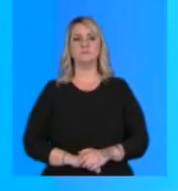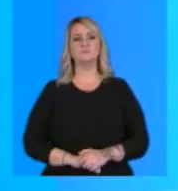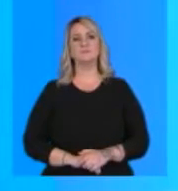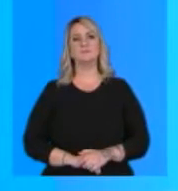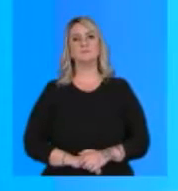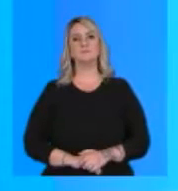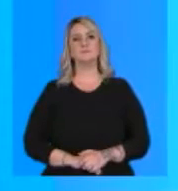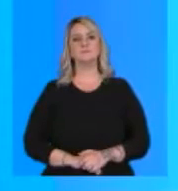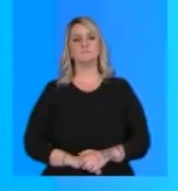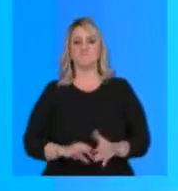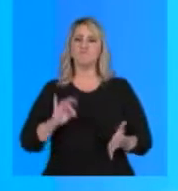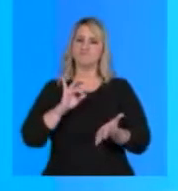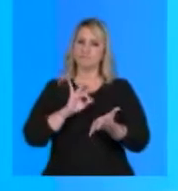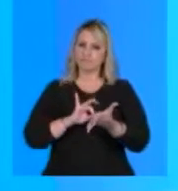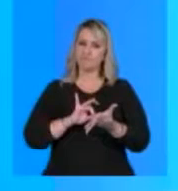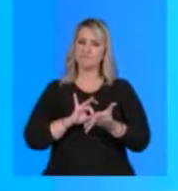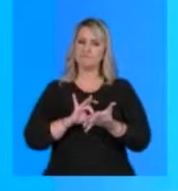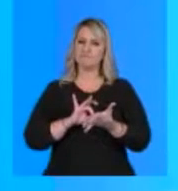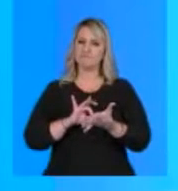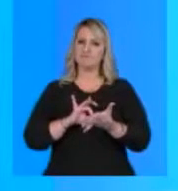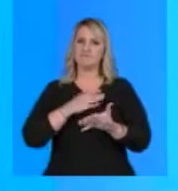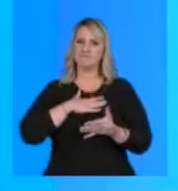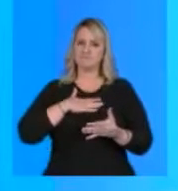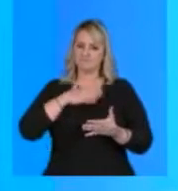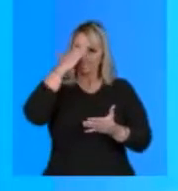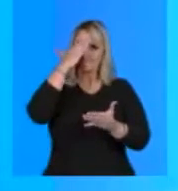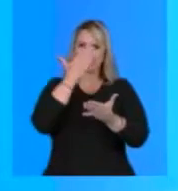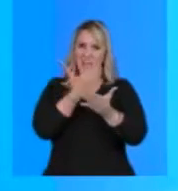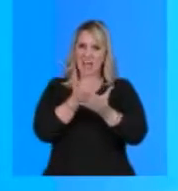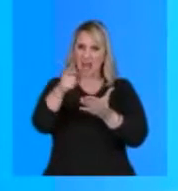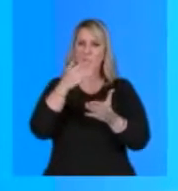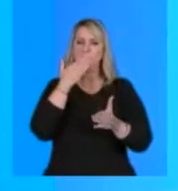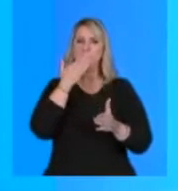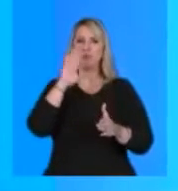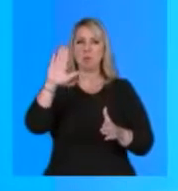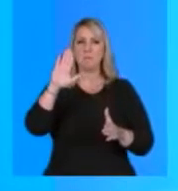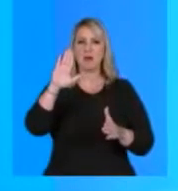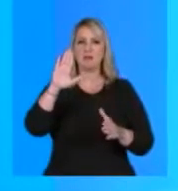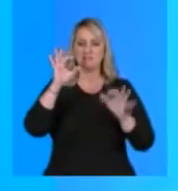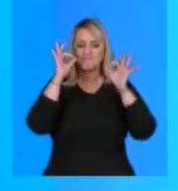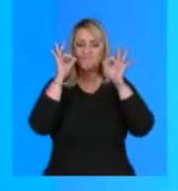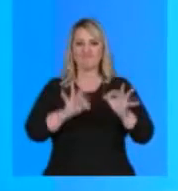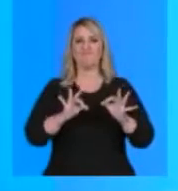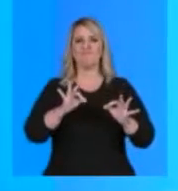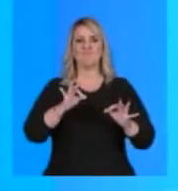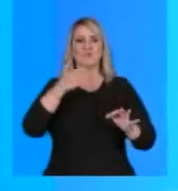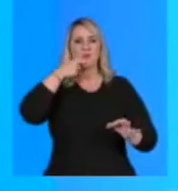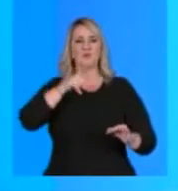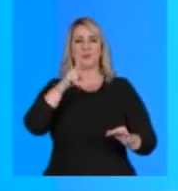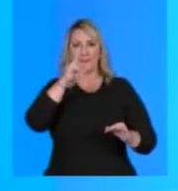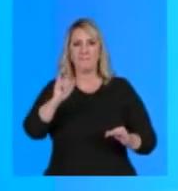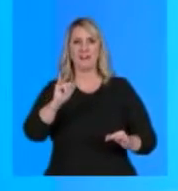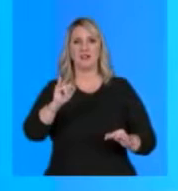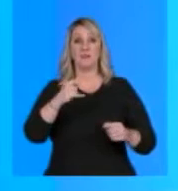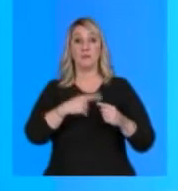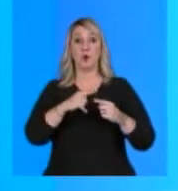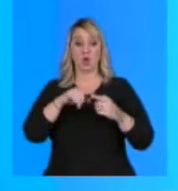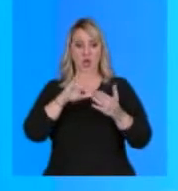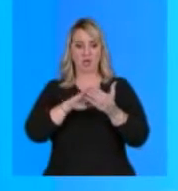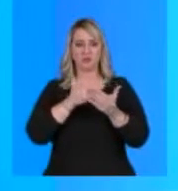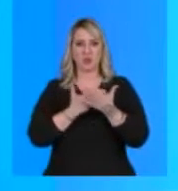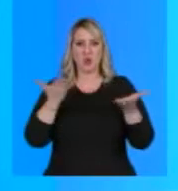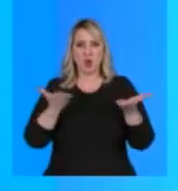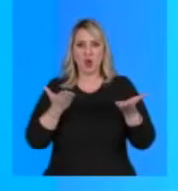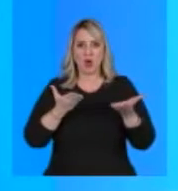eu realmente gostaria muito de crer que essas promessas se concretizaram porque se hoje as escolas pelotão 100